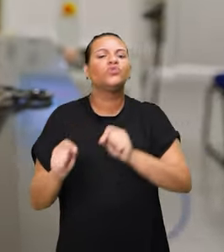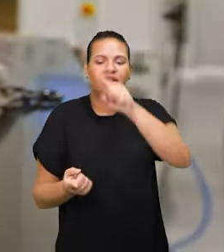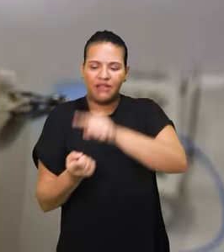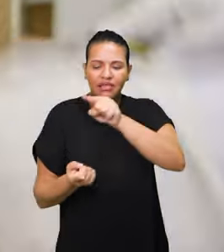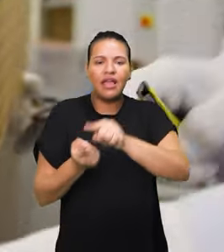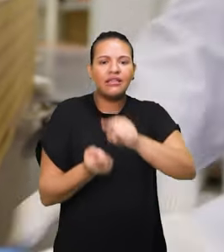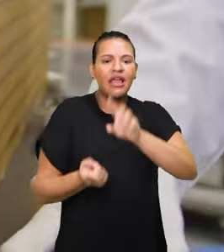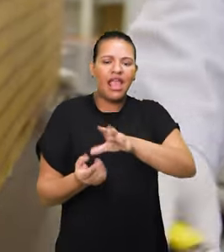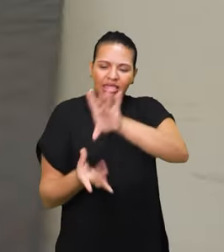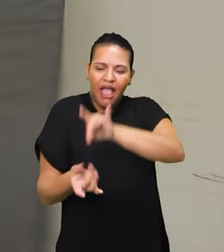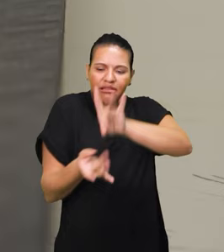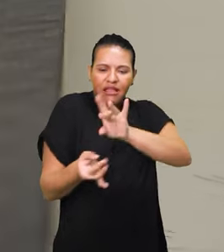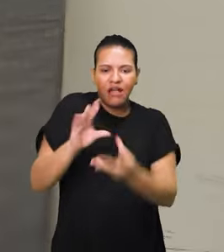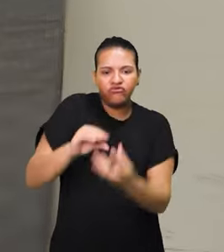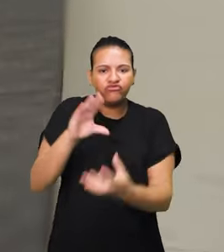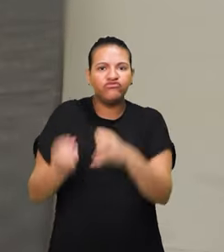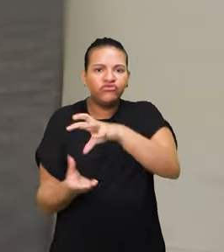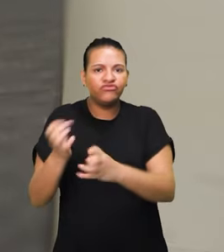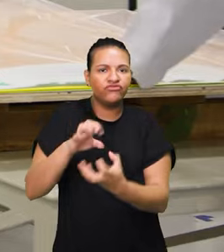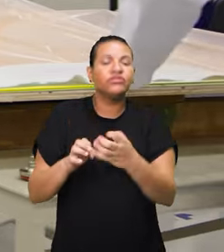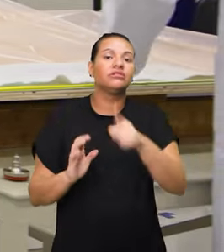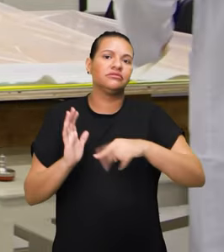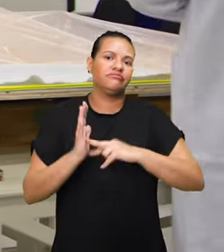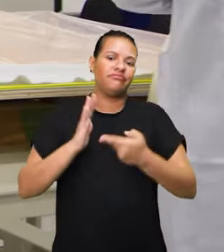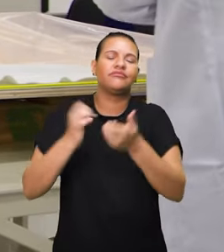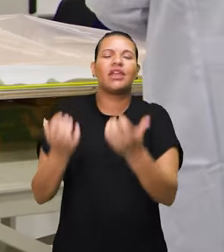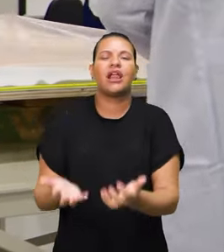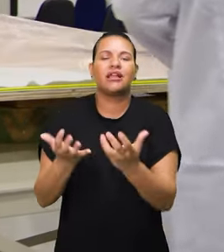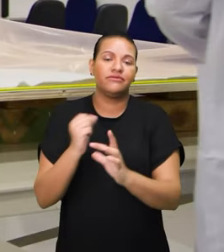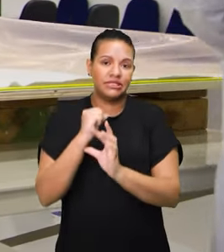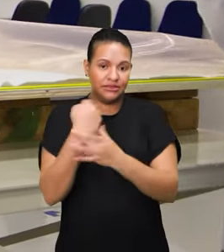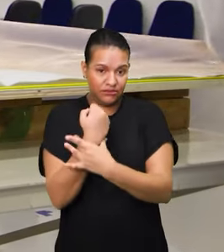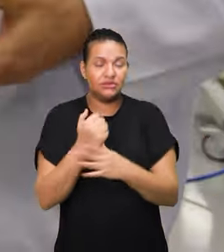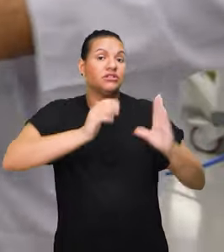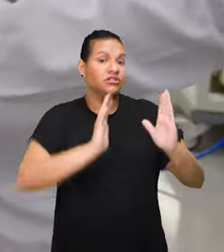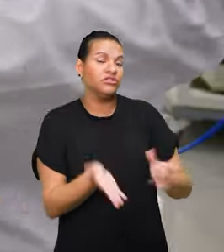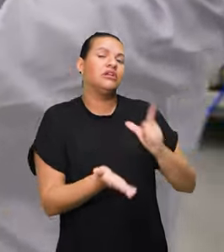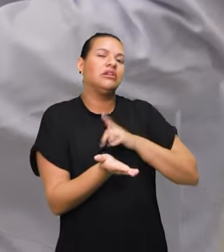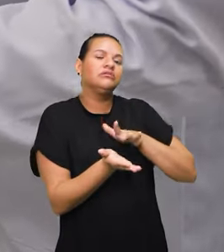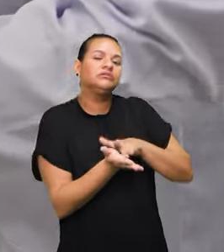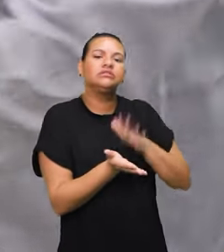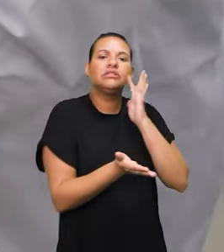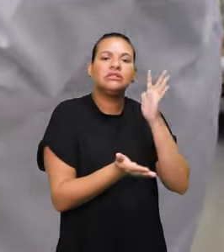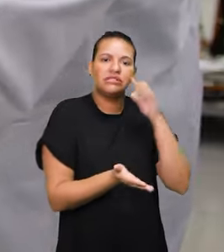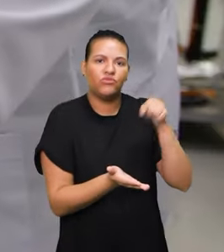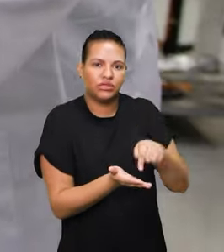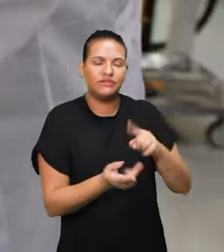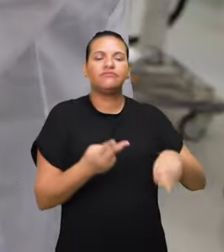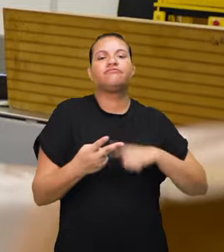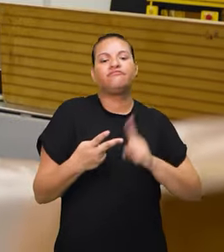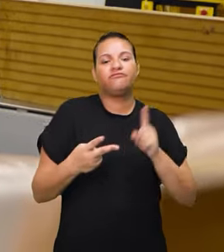compósito para poder trazer aí uma um ganho em termos de leveza segurança temos a simulação temos a